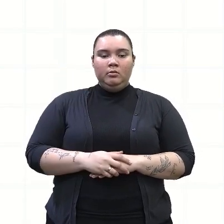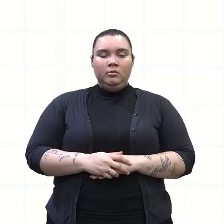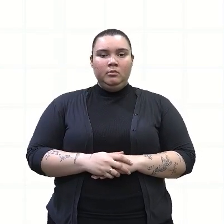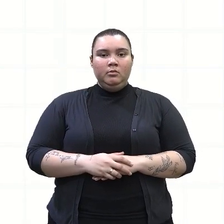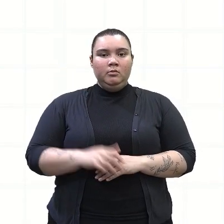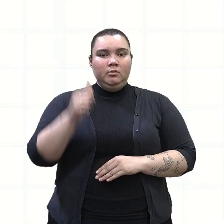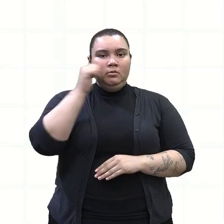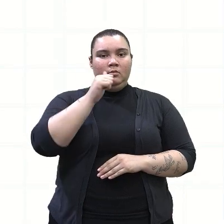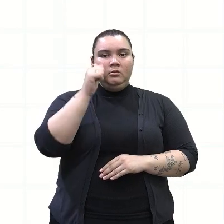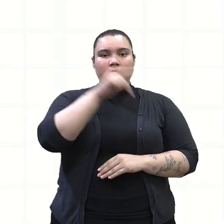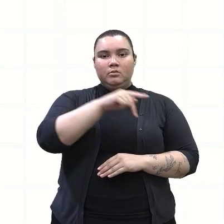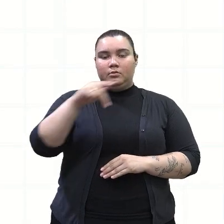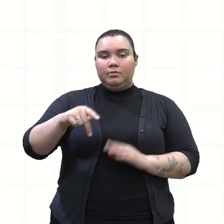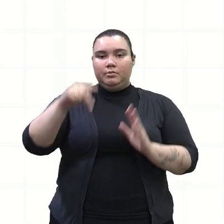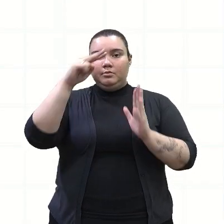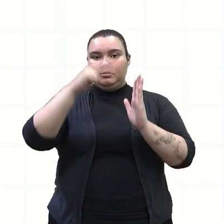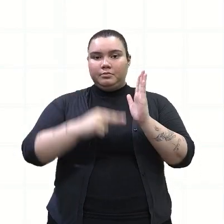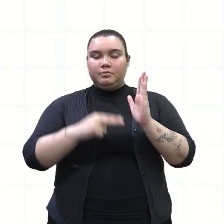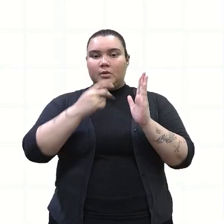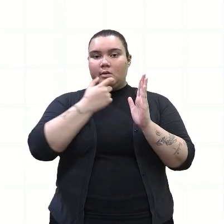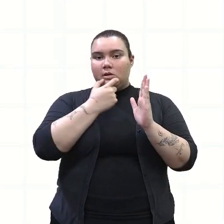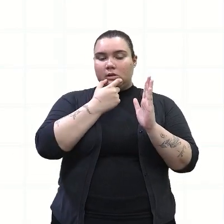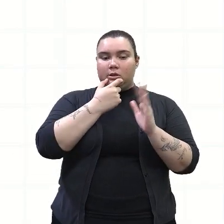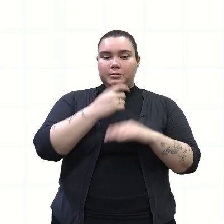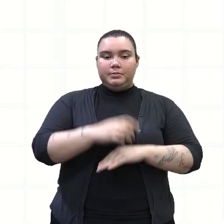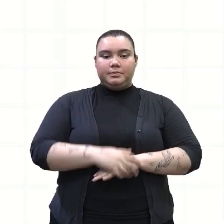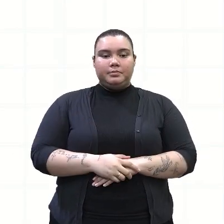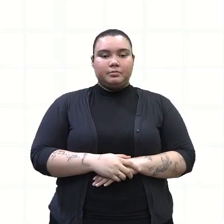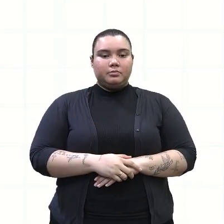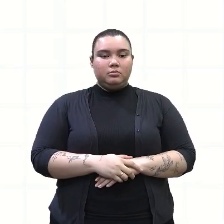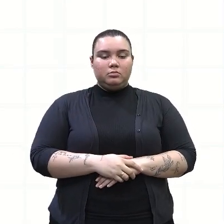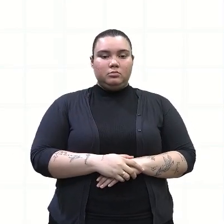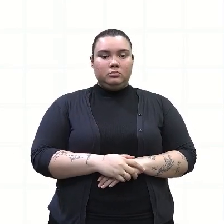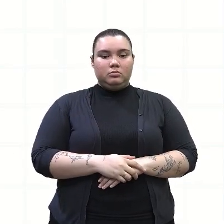measure 90.1 ou